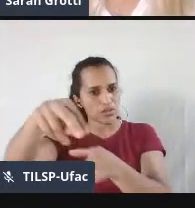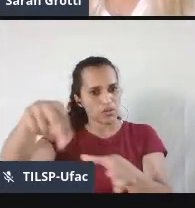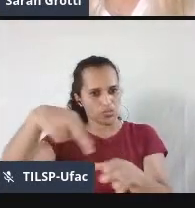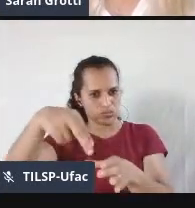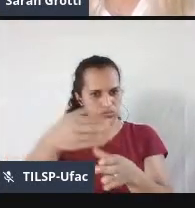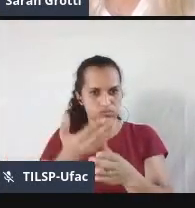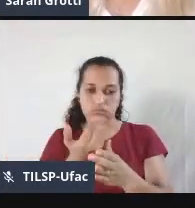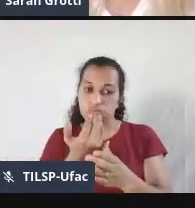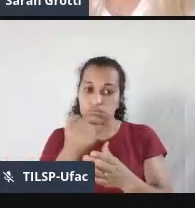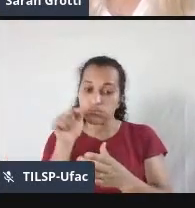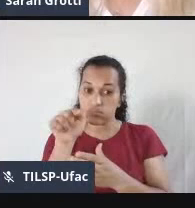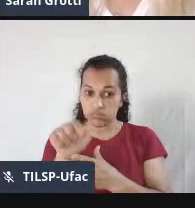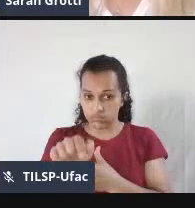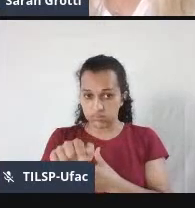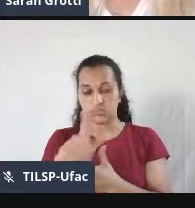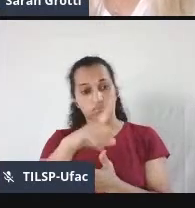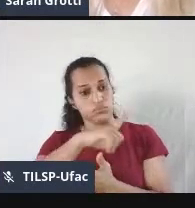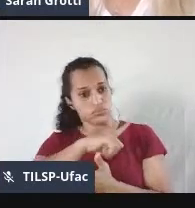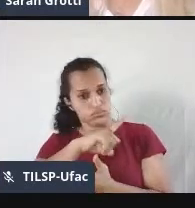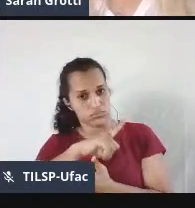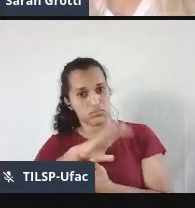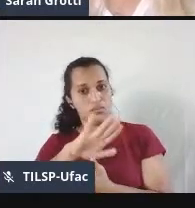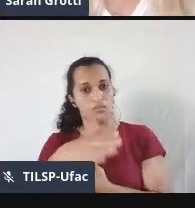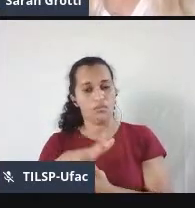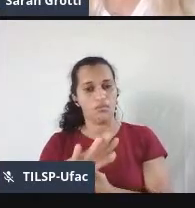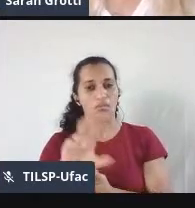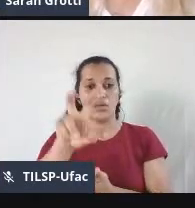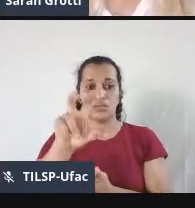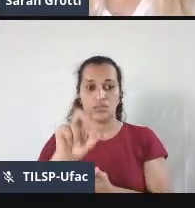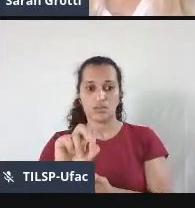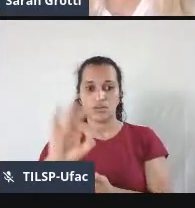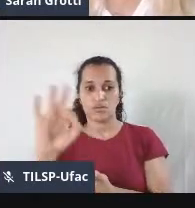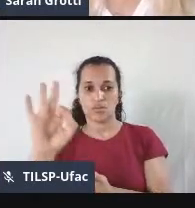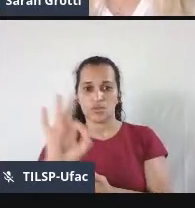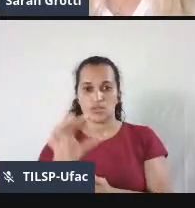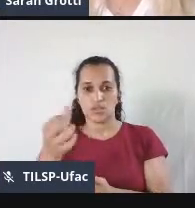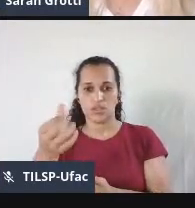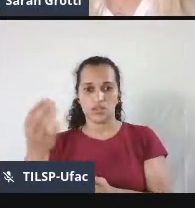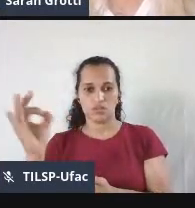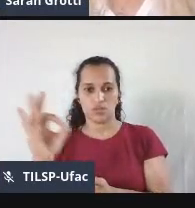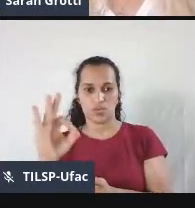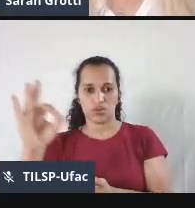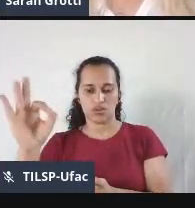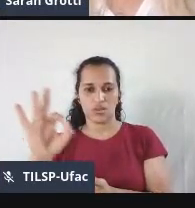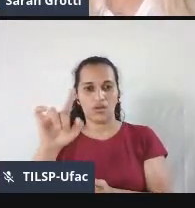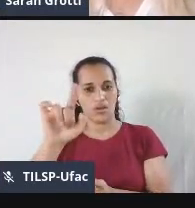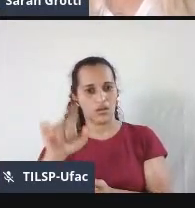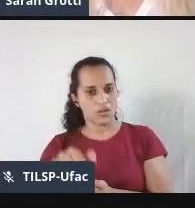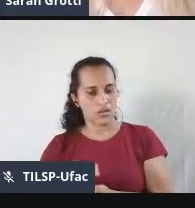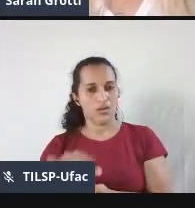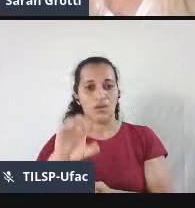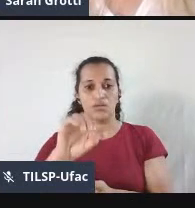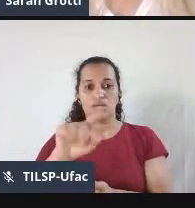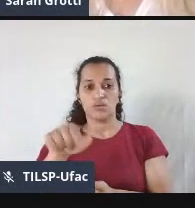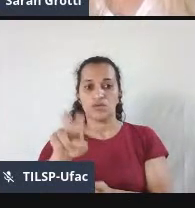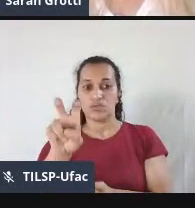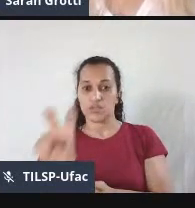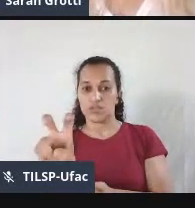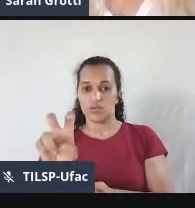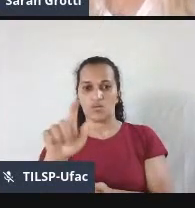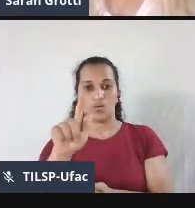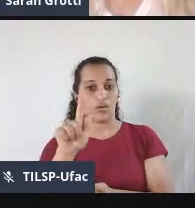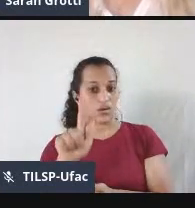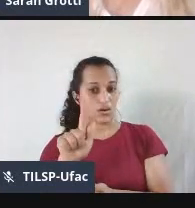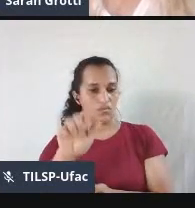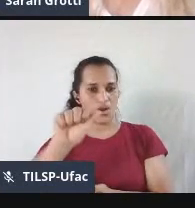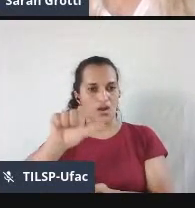eles atendem em média de 50% a 60% das recomendações diárias e deve ser adicionado aí 0,5 gramas de ALA